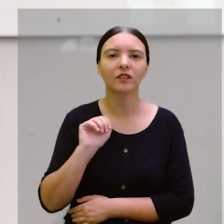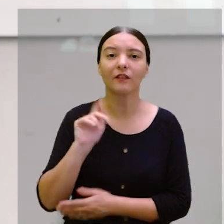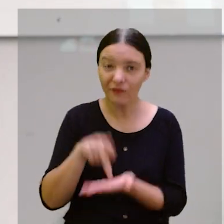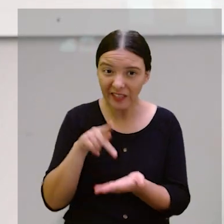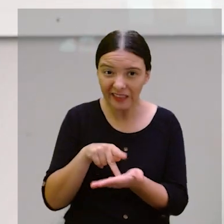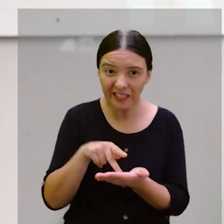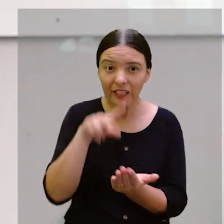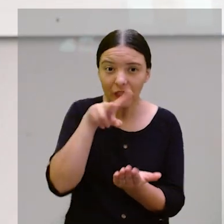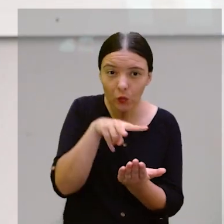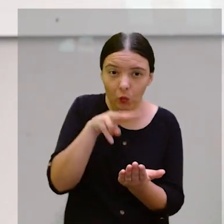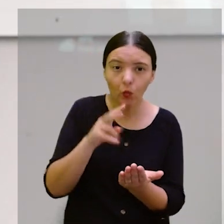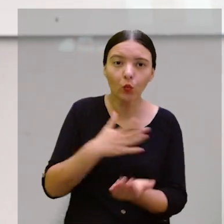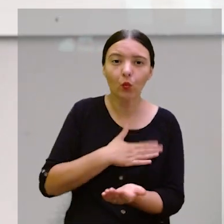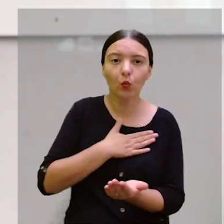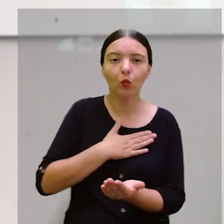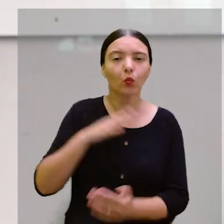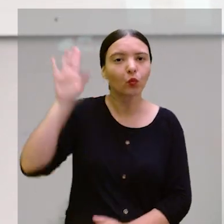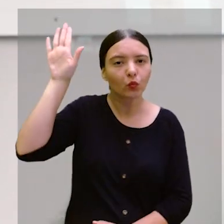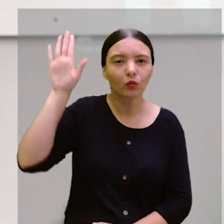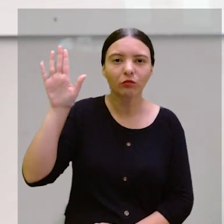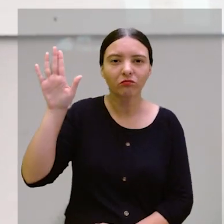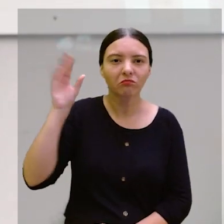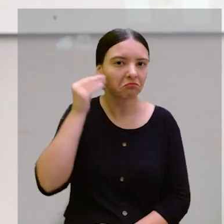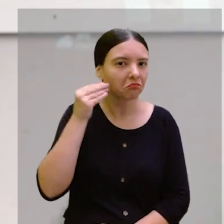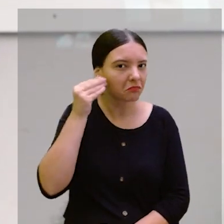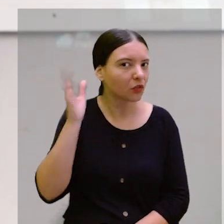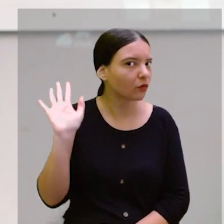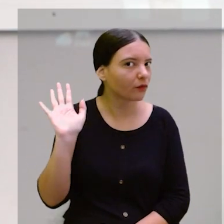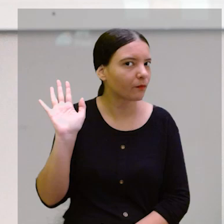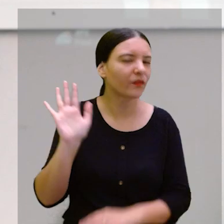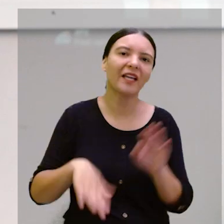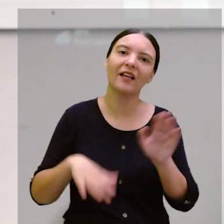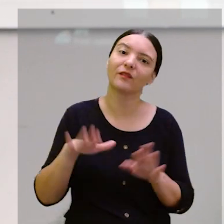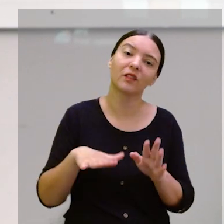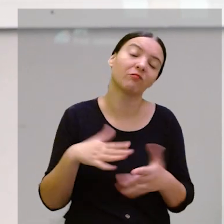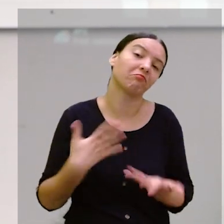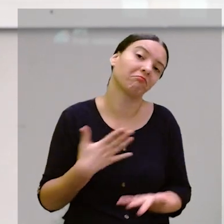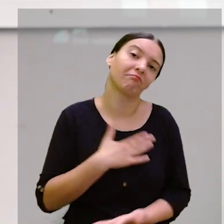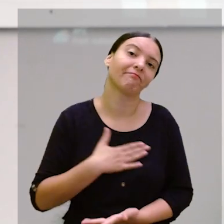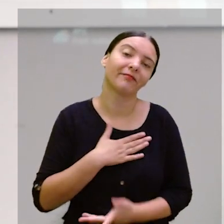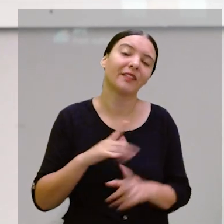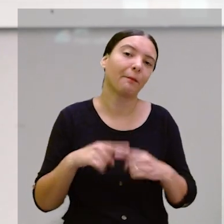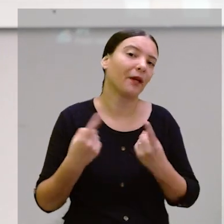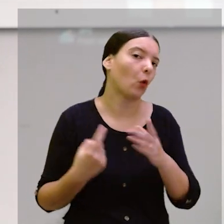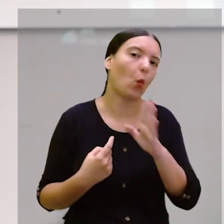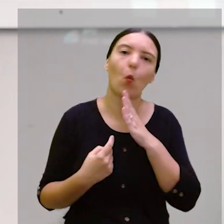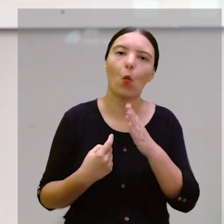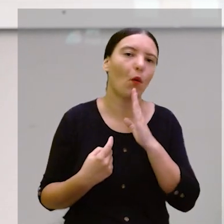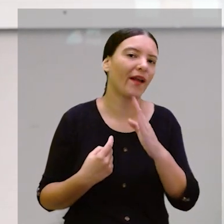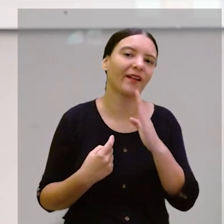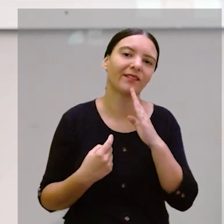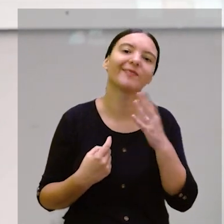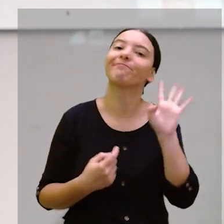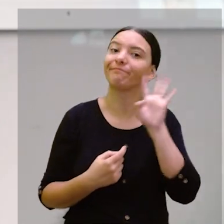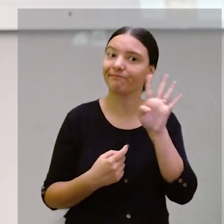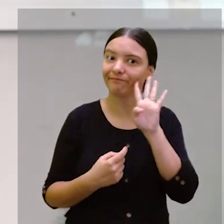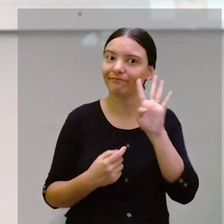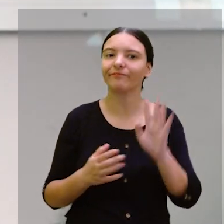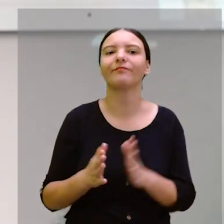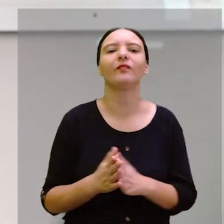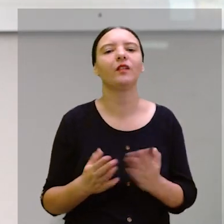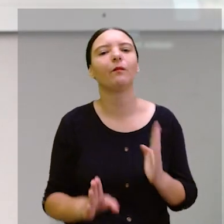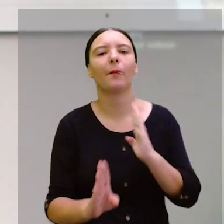verdade a leitura? Pois é, às vezes a gente gosta de coisas que a gente não conhece, né? Isso é que é legal. A gente